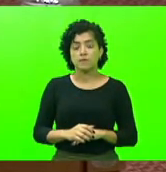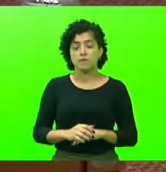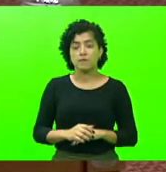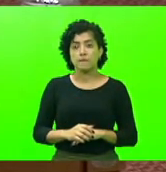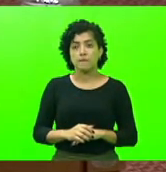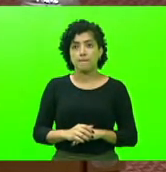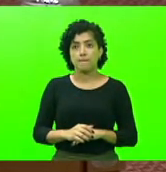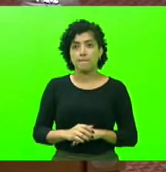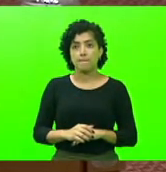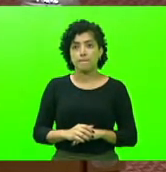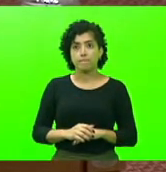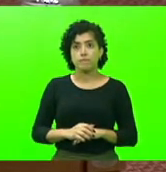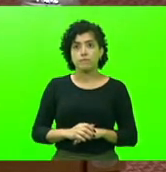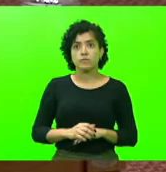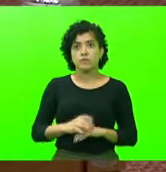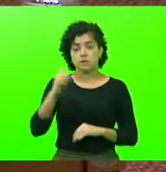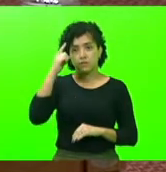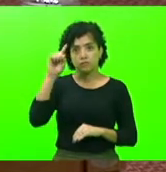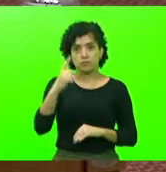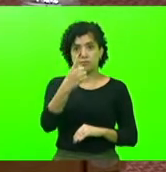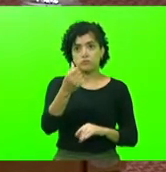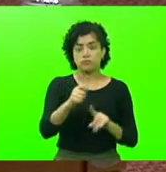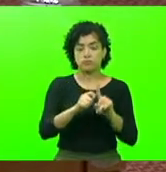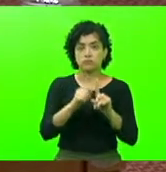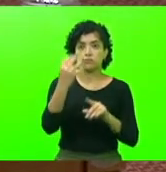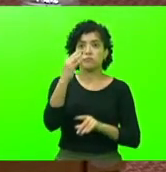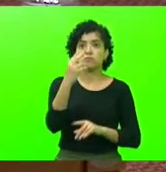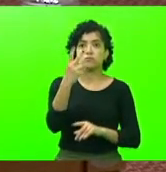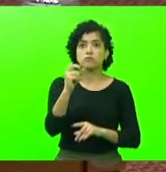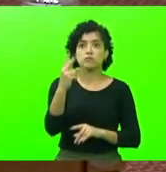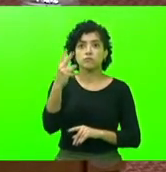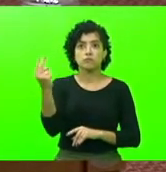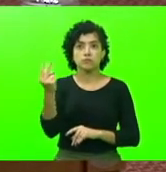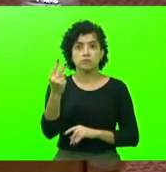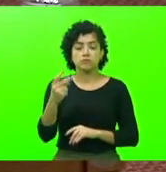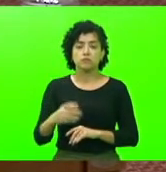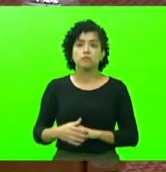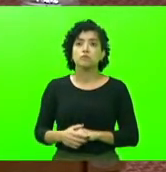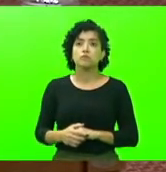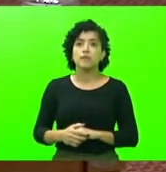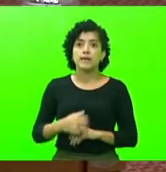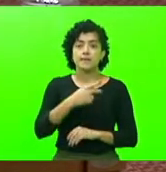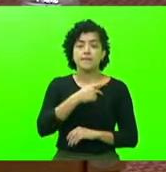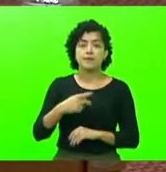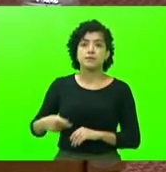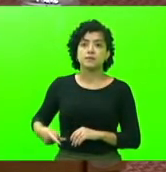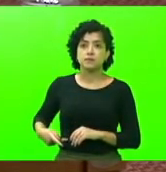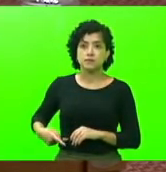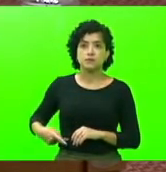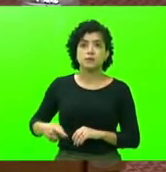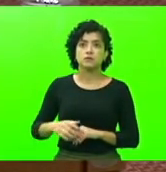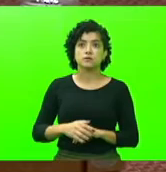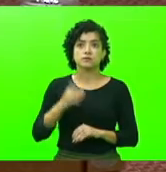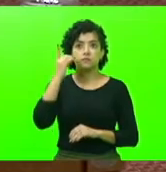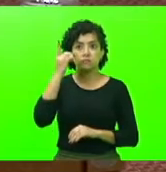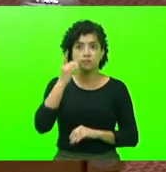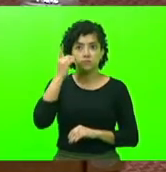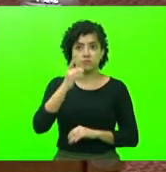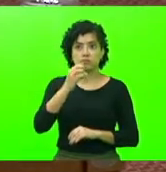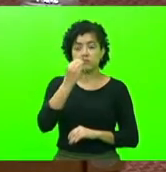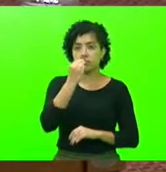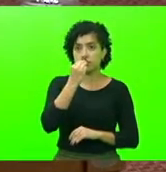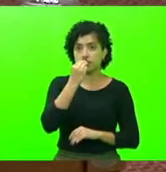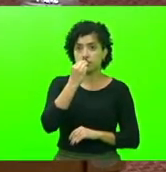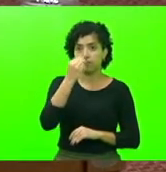de Santa Catarina, realizada em 16 de fevereiro de 2022. Presidência, deputados Moacir Sopelsa